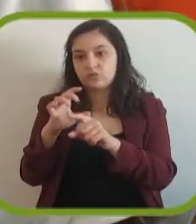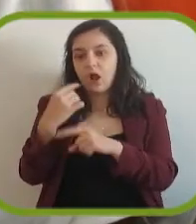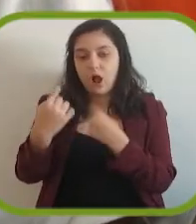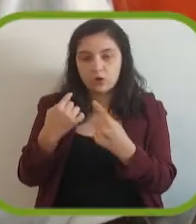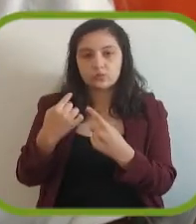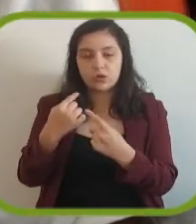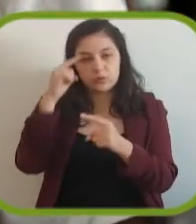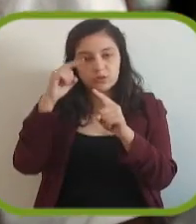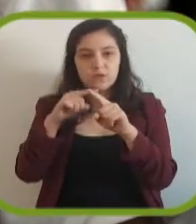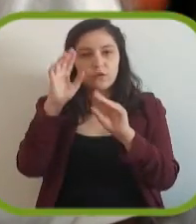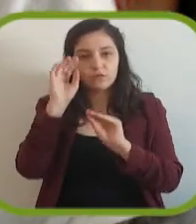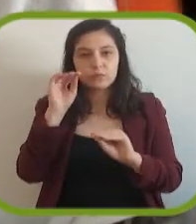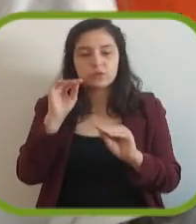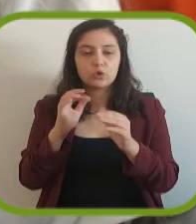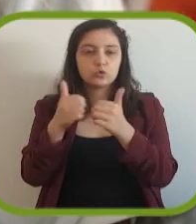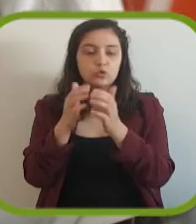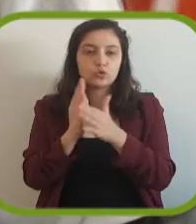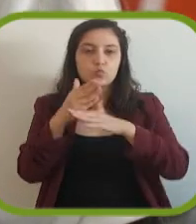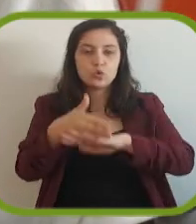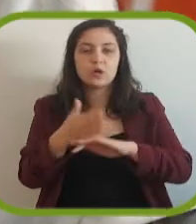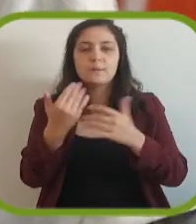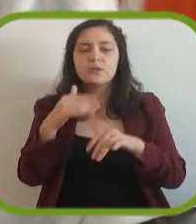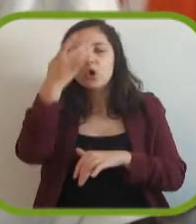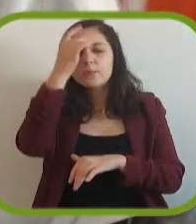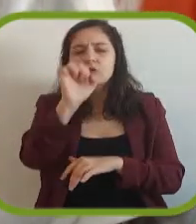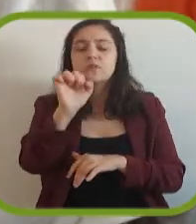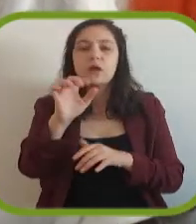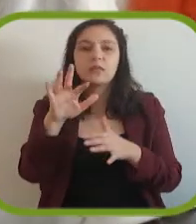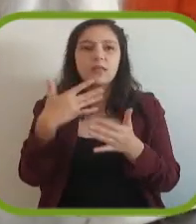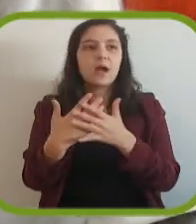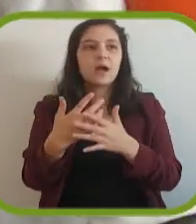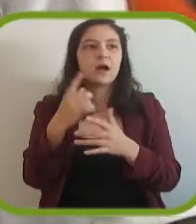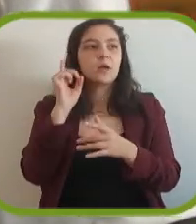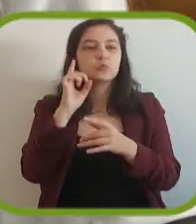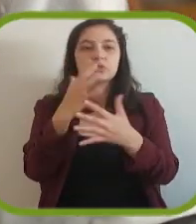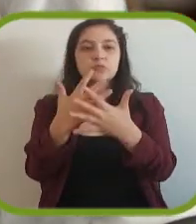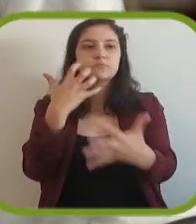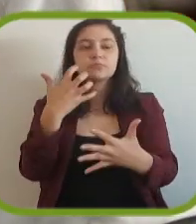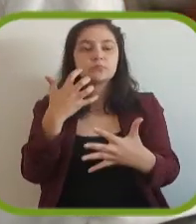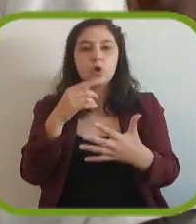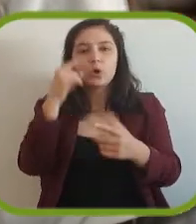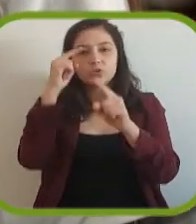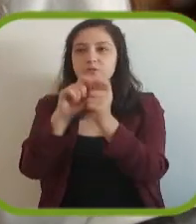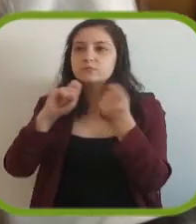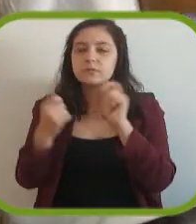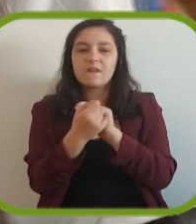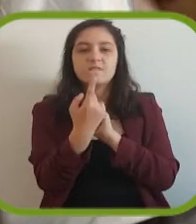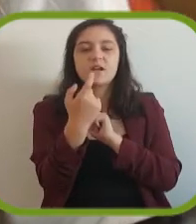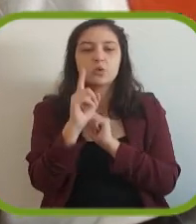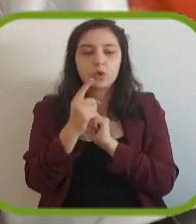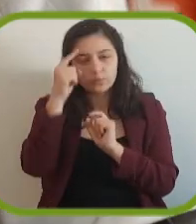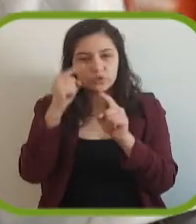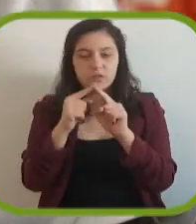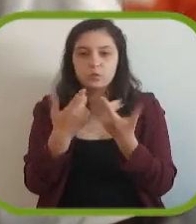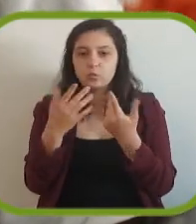medidas para que todos tenham acesso à formação, mas, na sua opinião, qual é que é o fator-chave para haver a mudança? O que é que falta, na